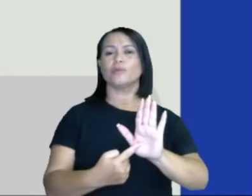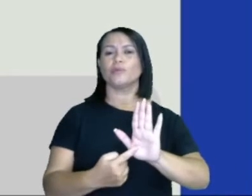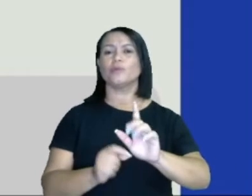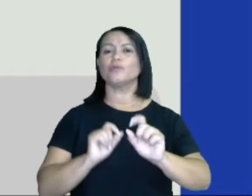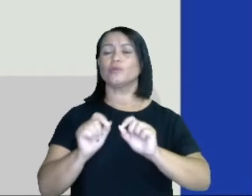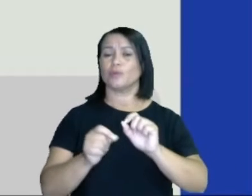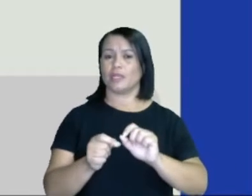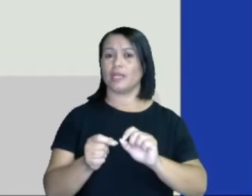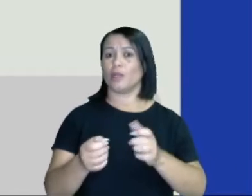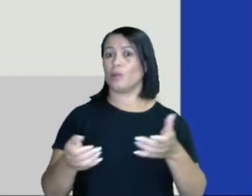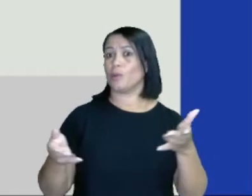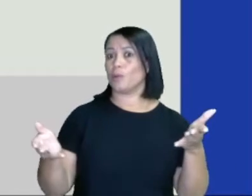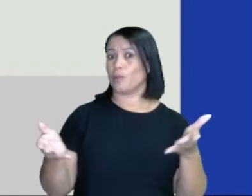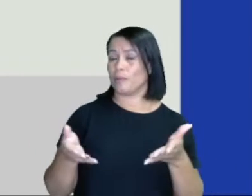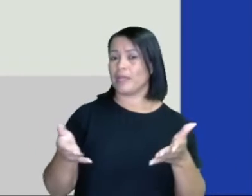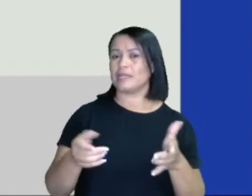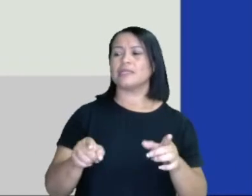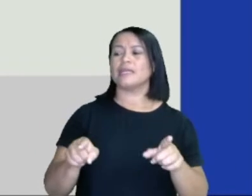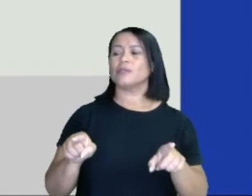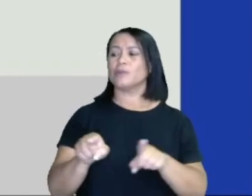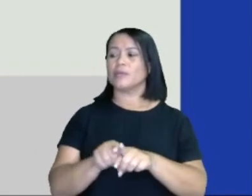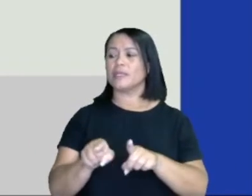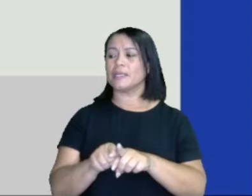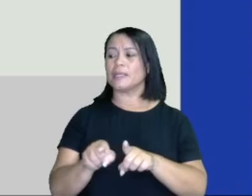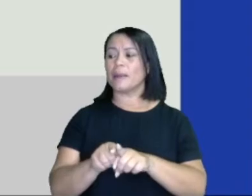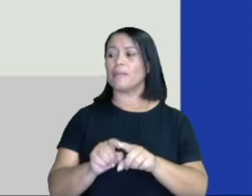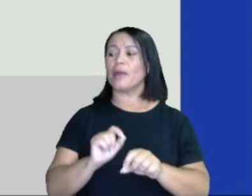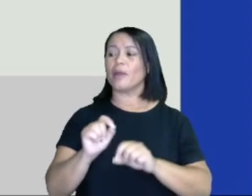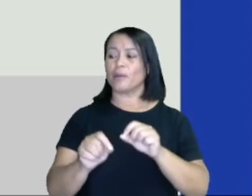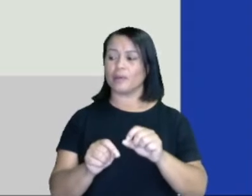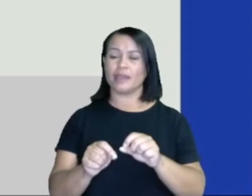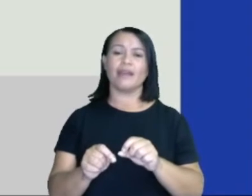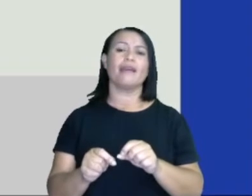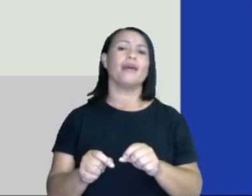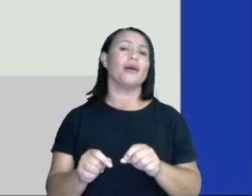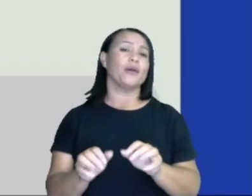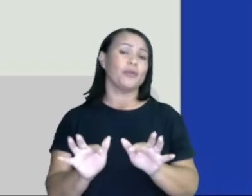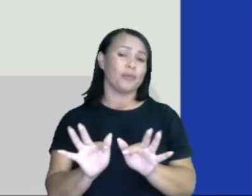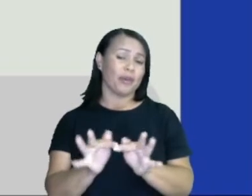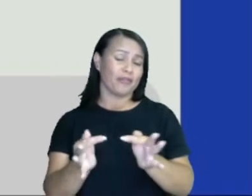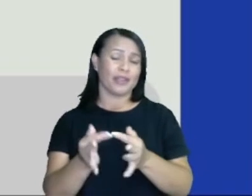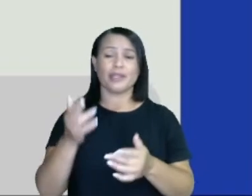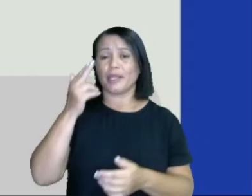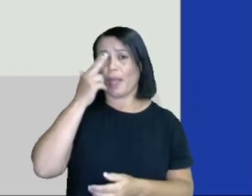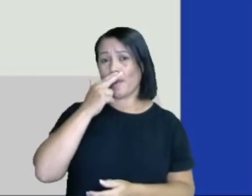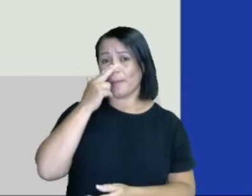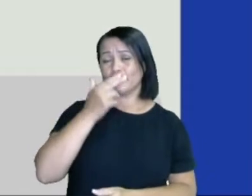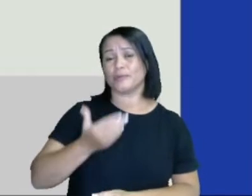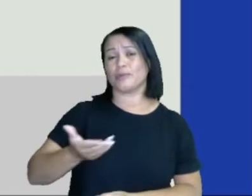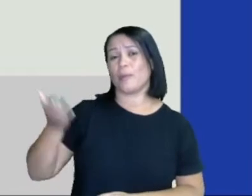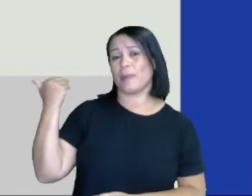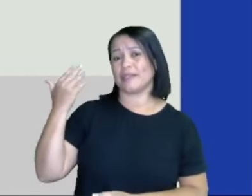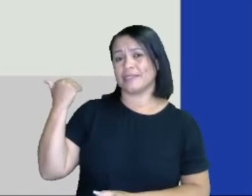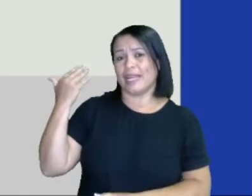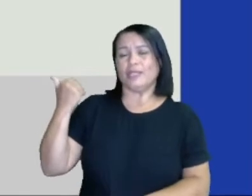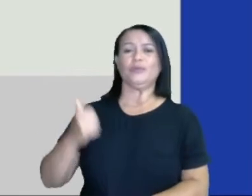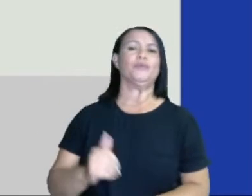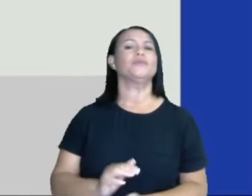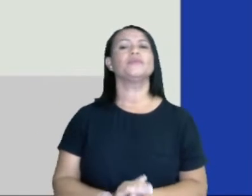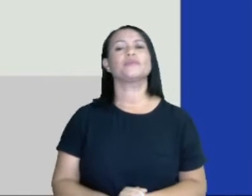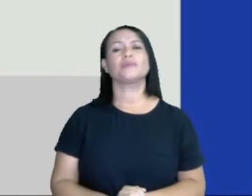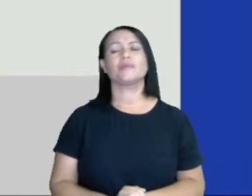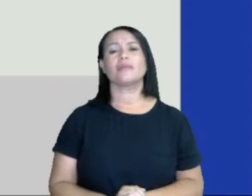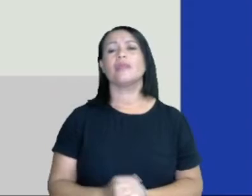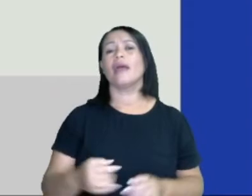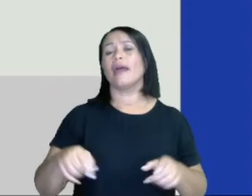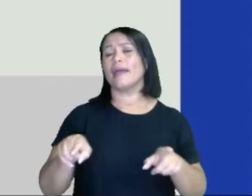no presente e no pretérito perfeito simples, que é a mesma coisa de passado, né? E